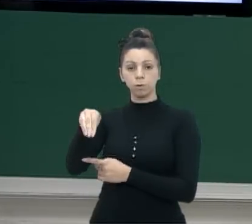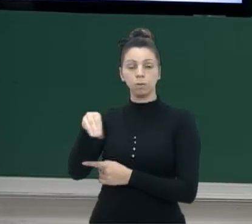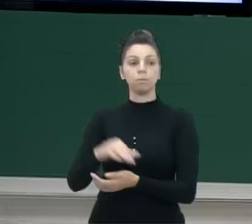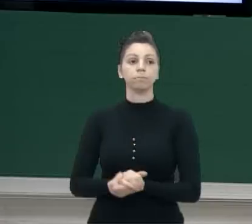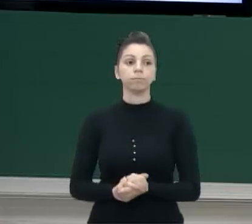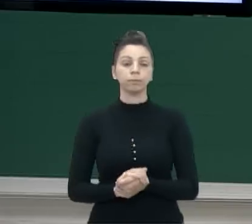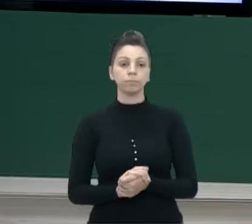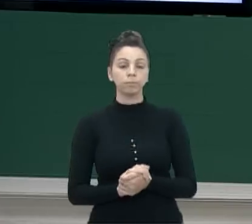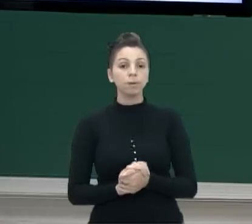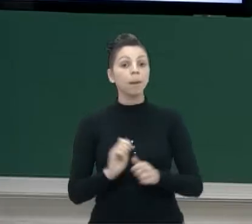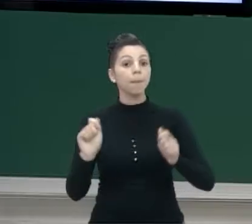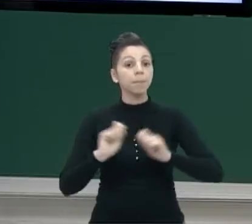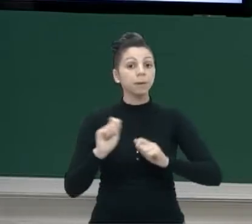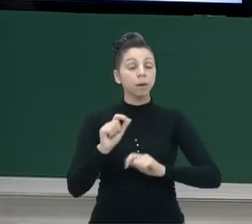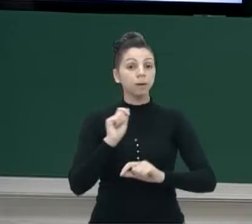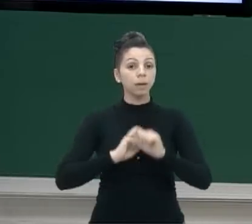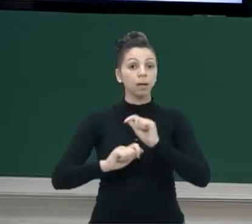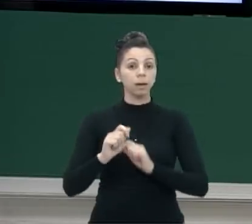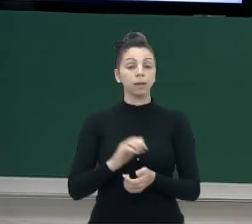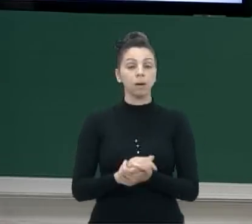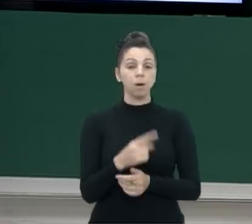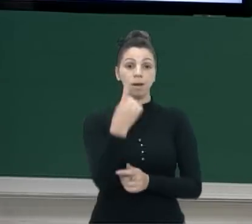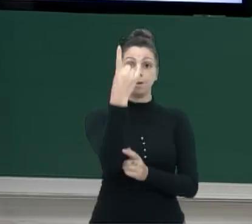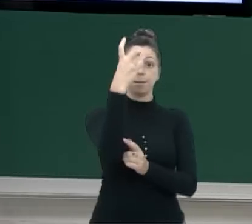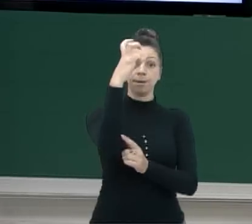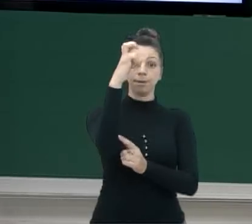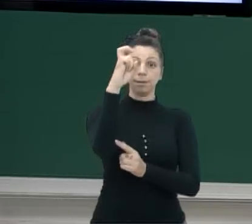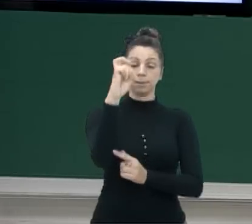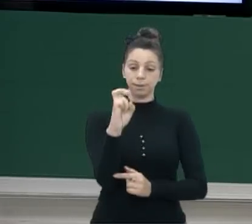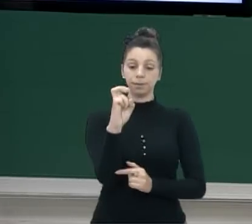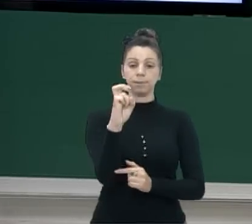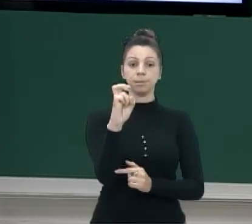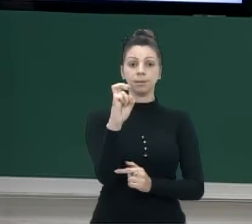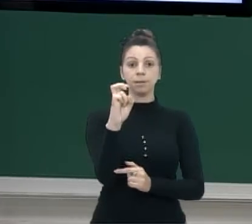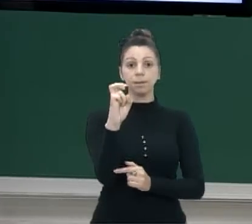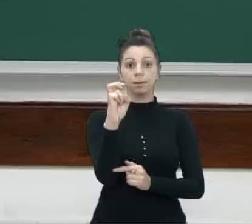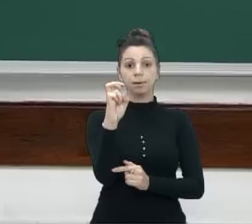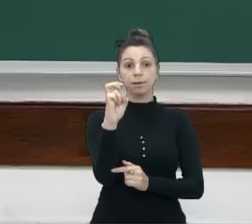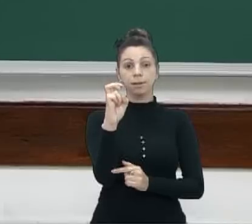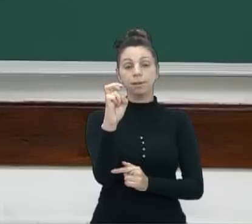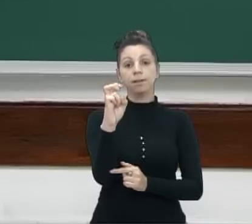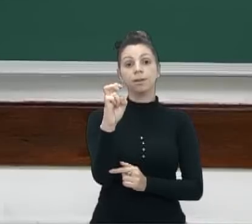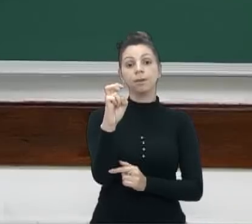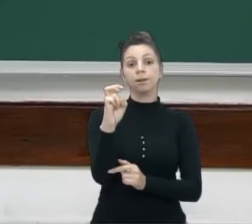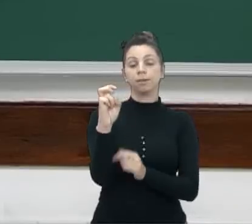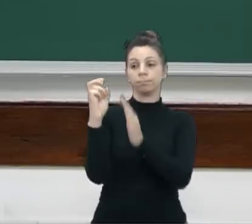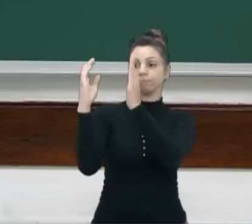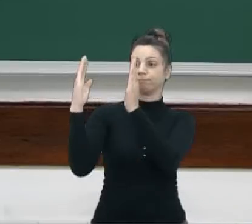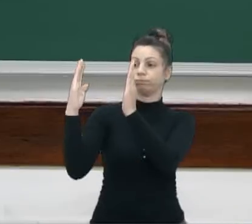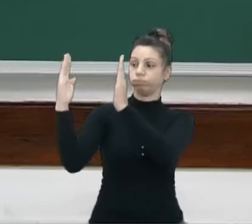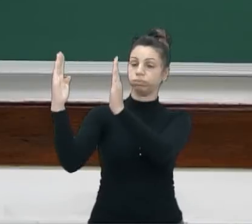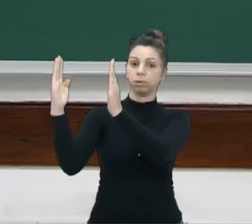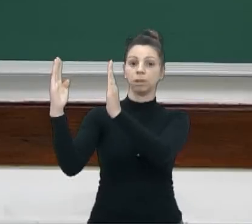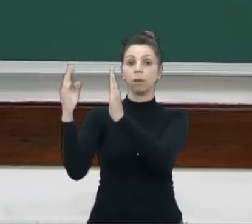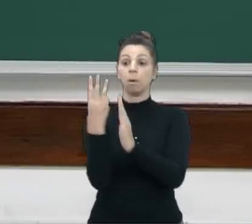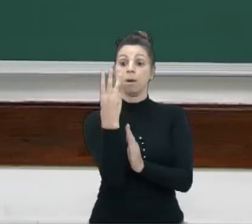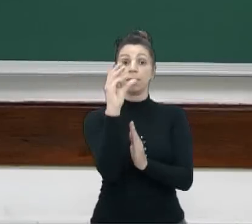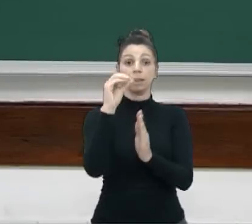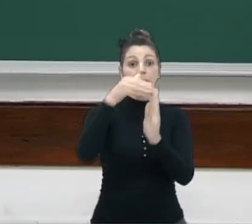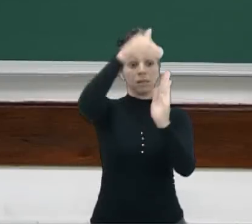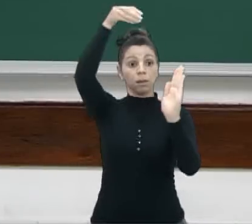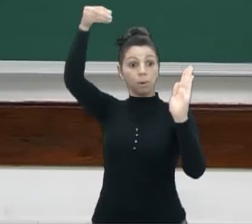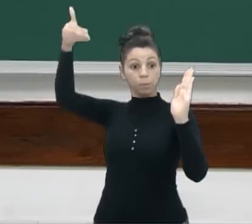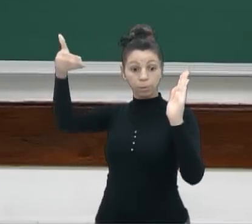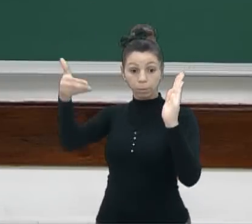um inteiro. 15 é a parte que vai ser considerada desse inteiro, ou seja, a parte que vai